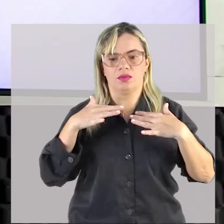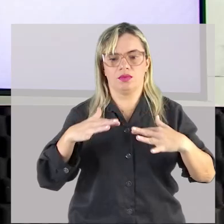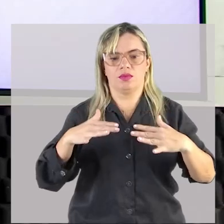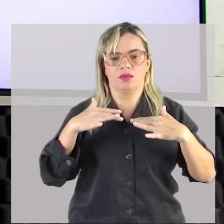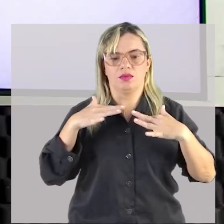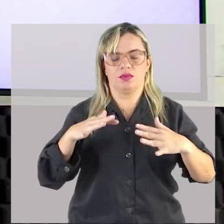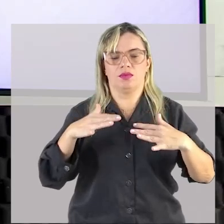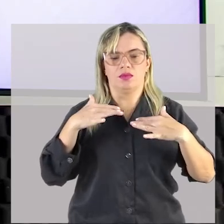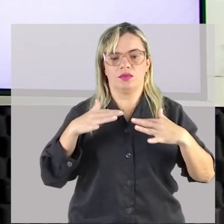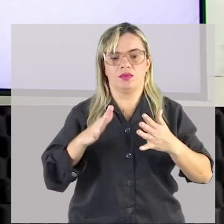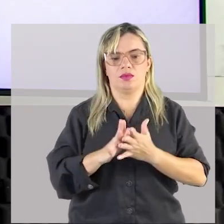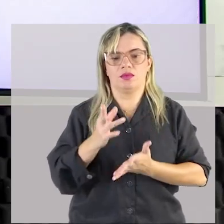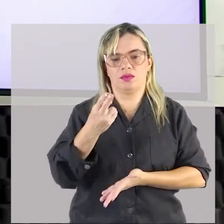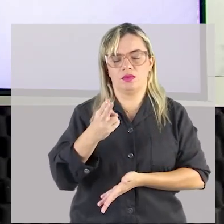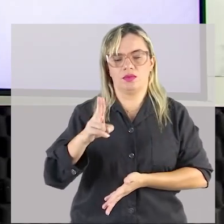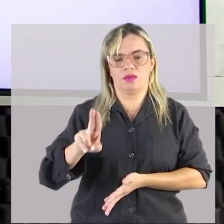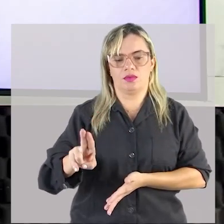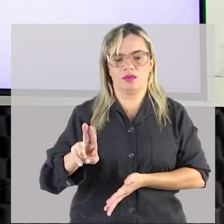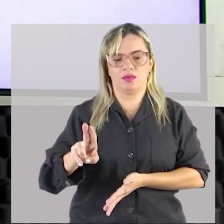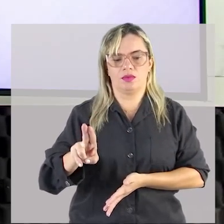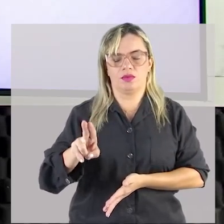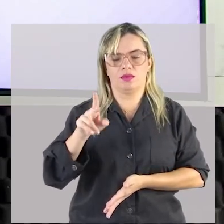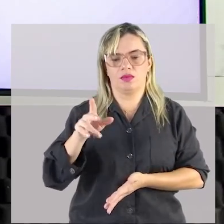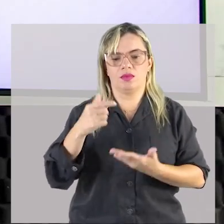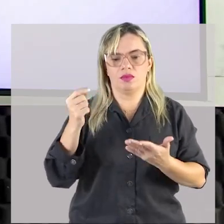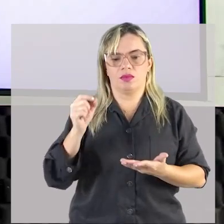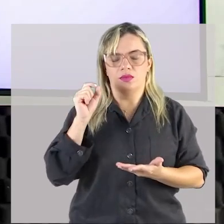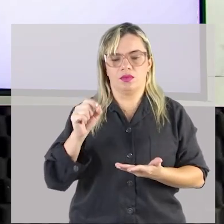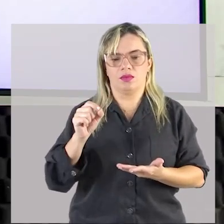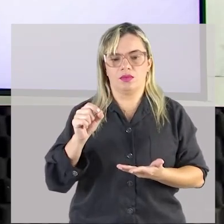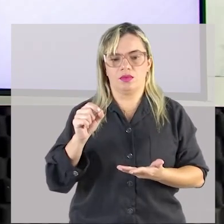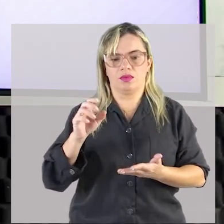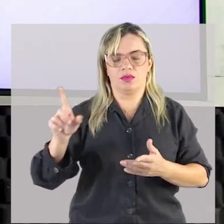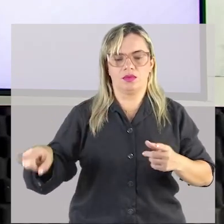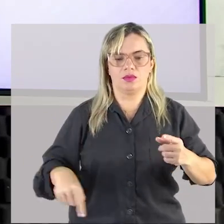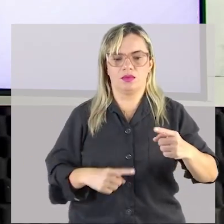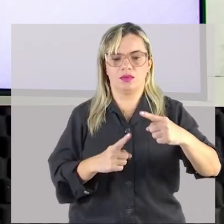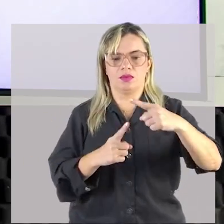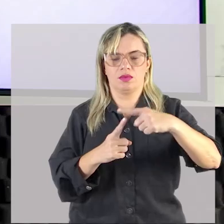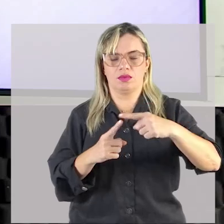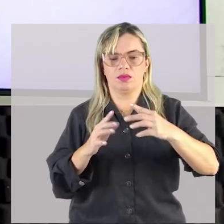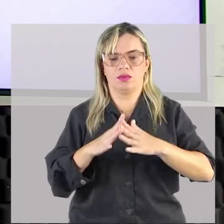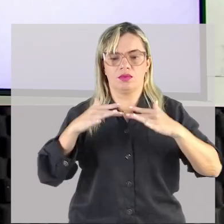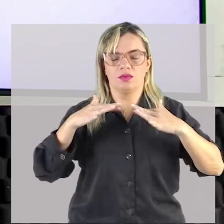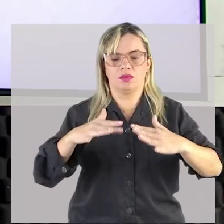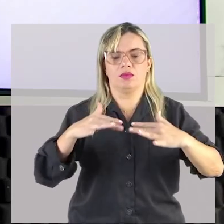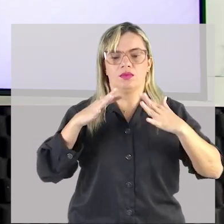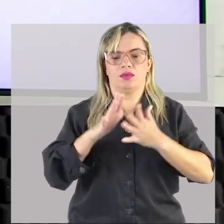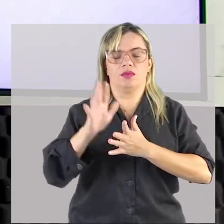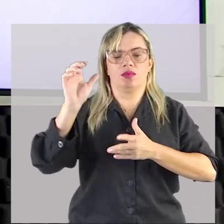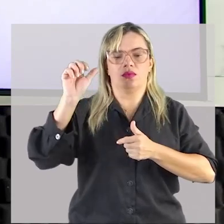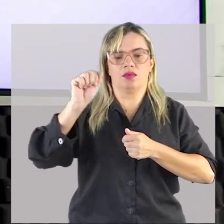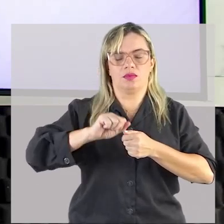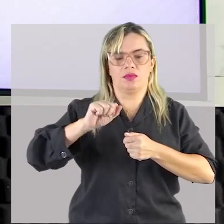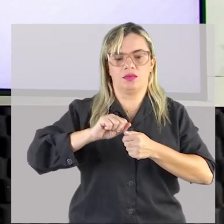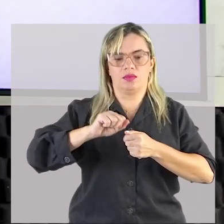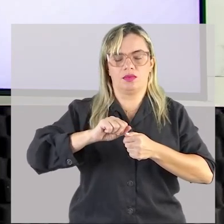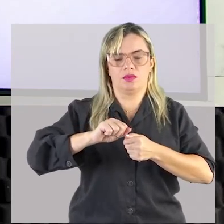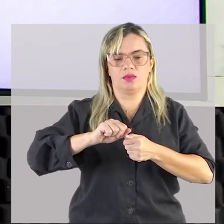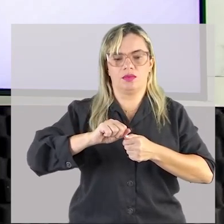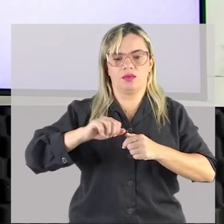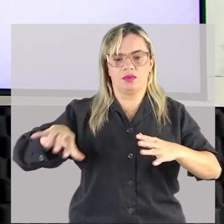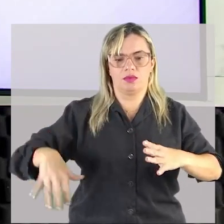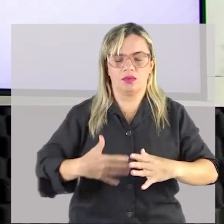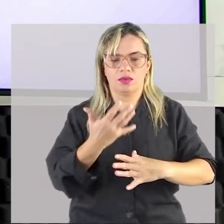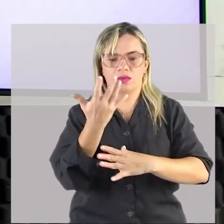Que é o nome, né? É o termo desse tipo de movimento realizado